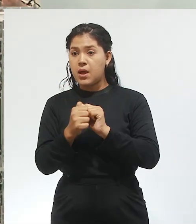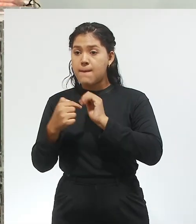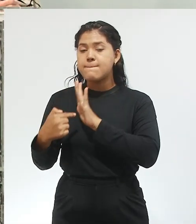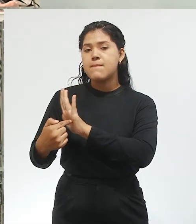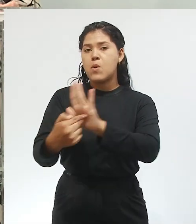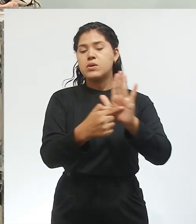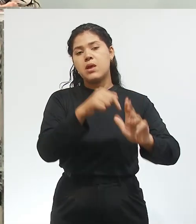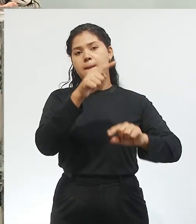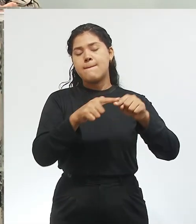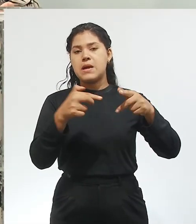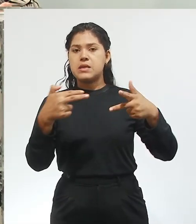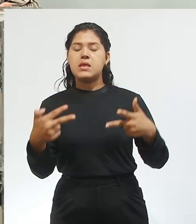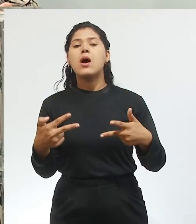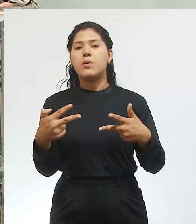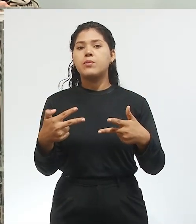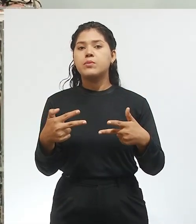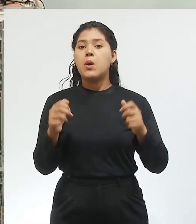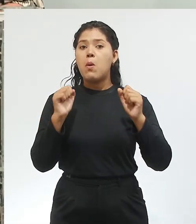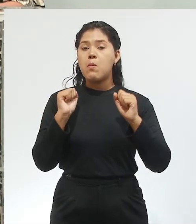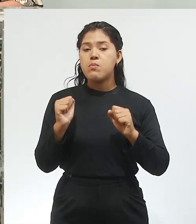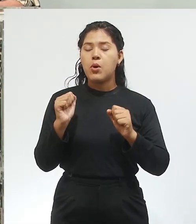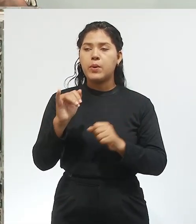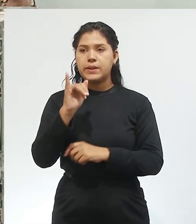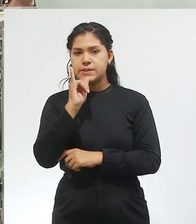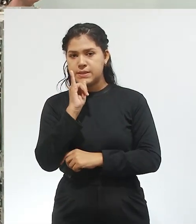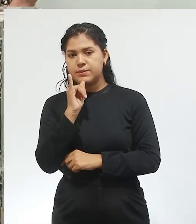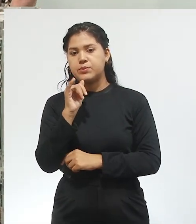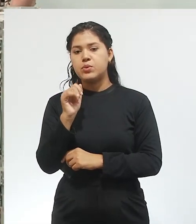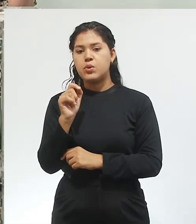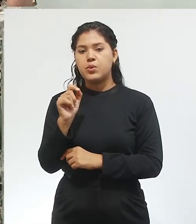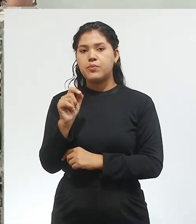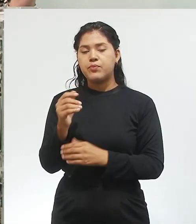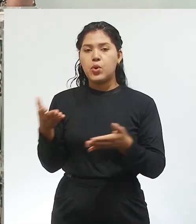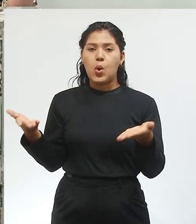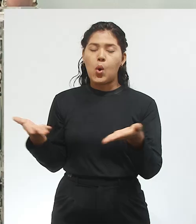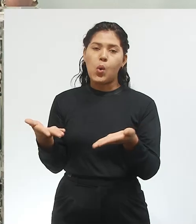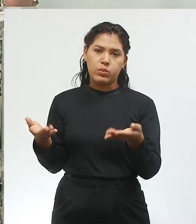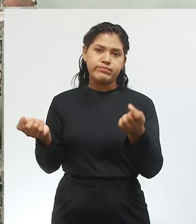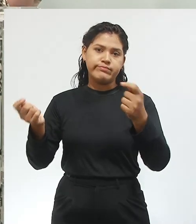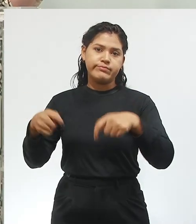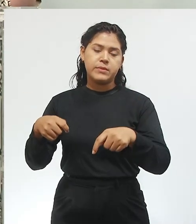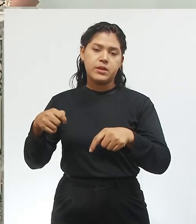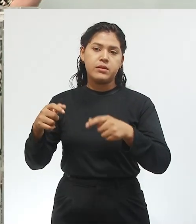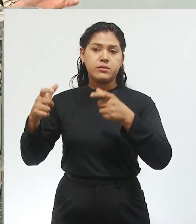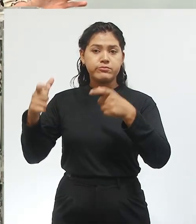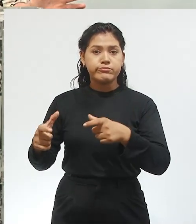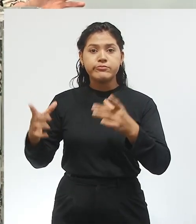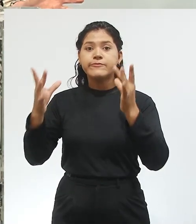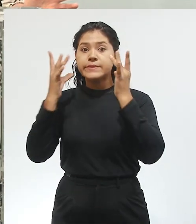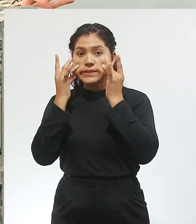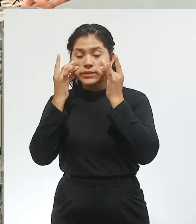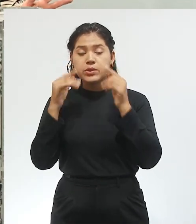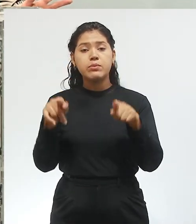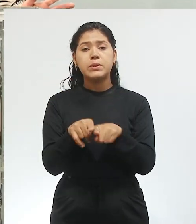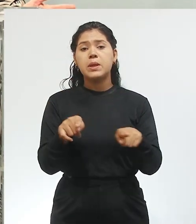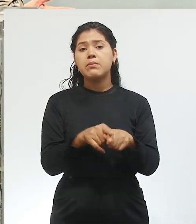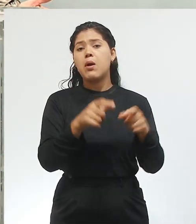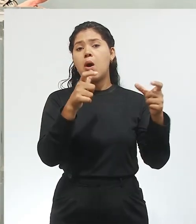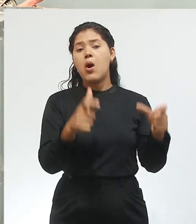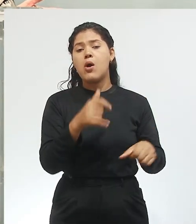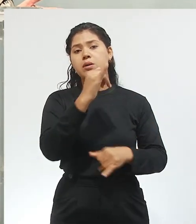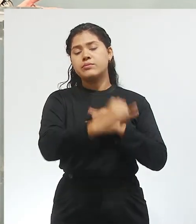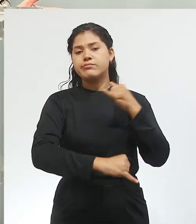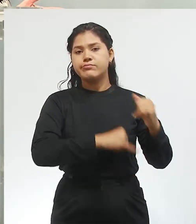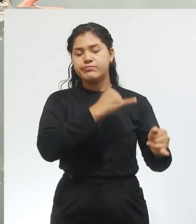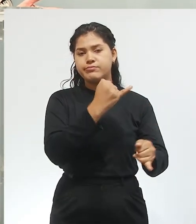que nesses locais onde está sendo oferecido o serviço, ele pode ser tanto, hoje em dia, né, um local físico, quanto pode